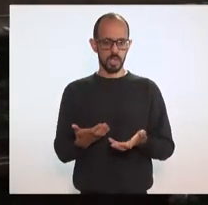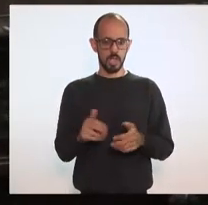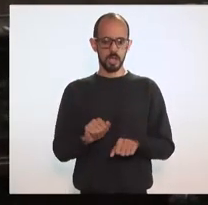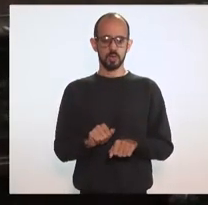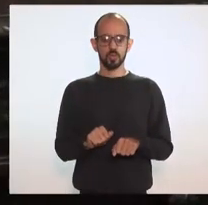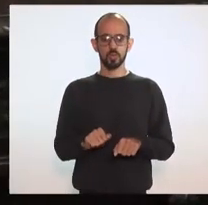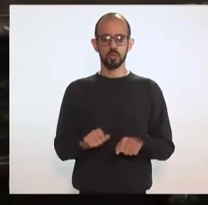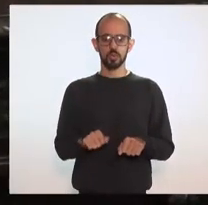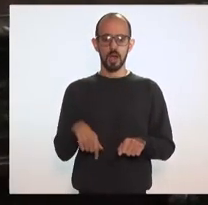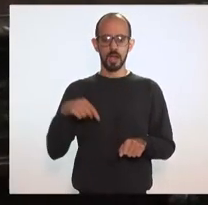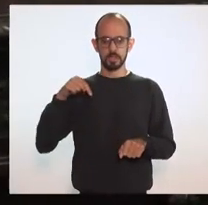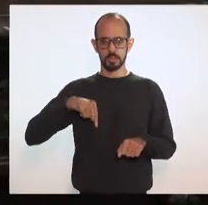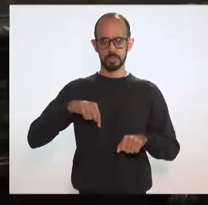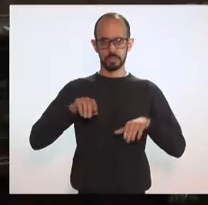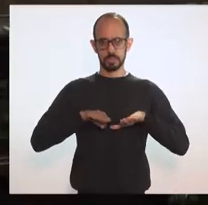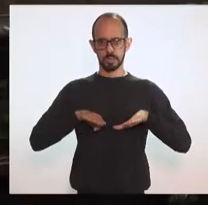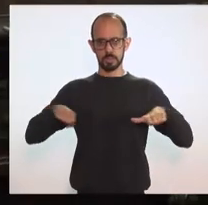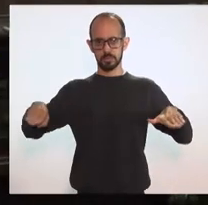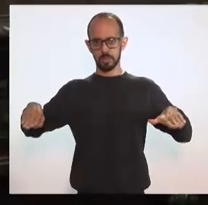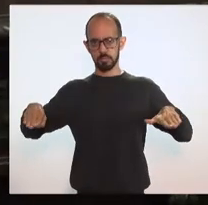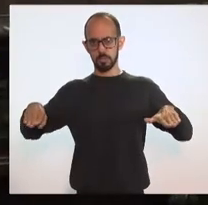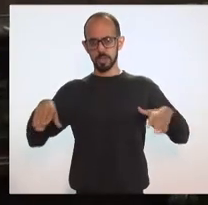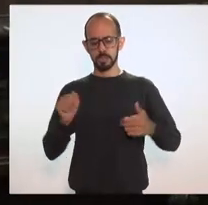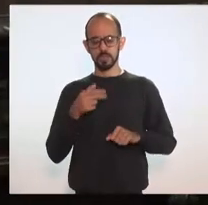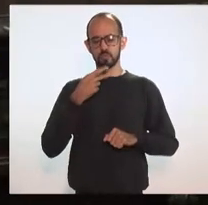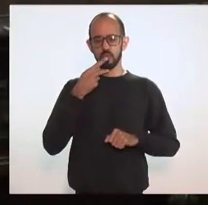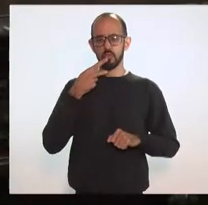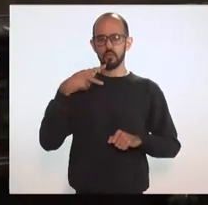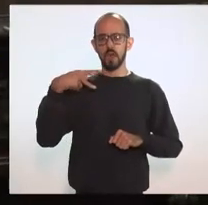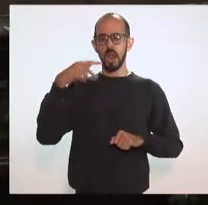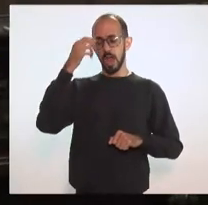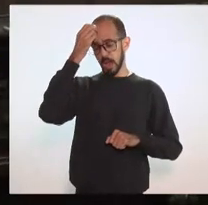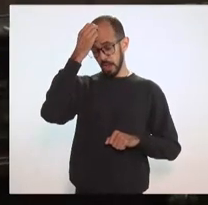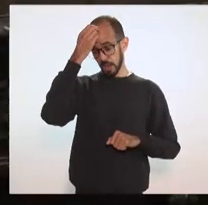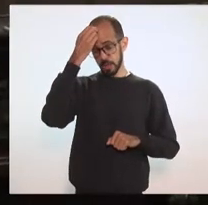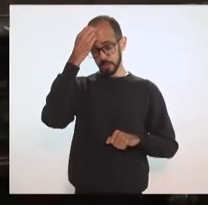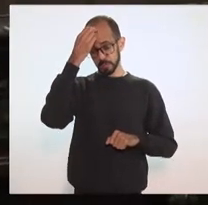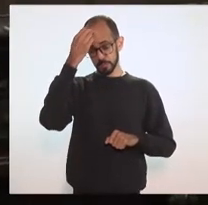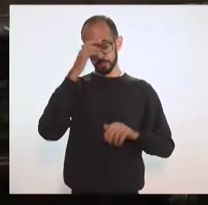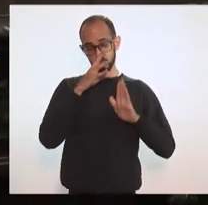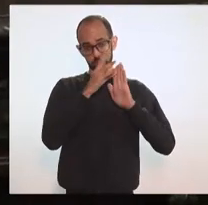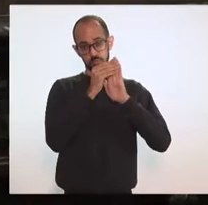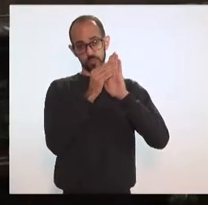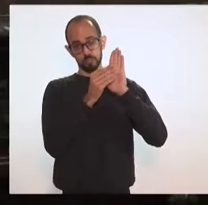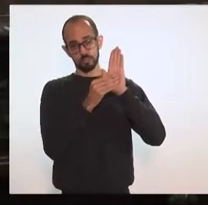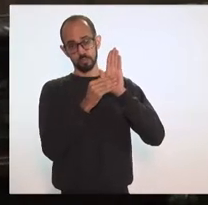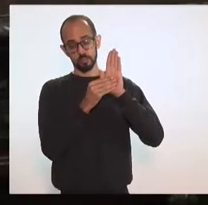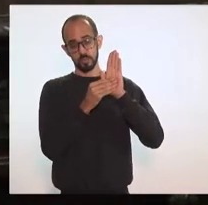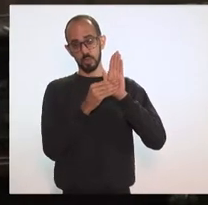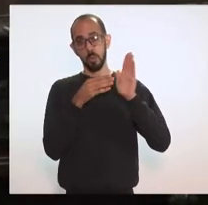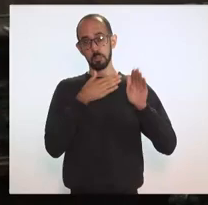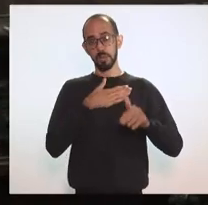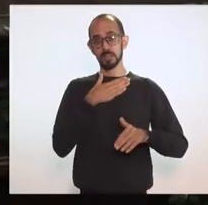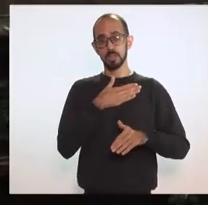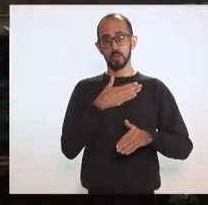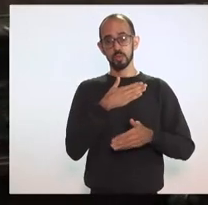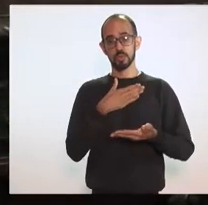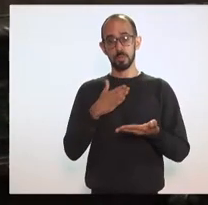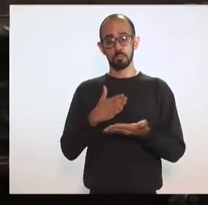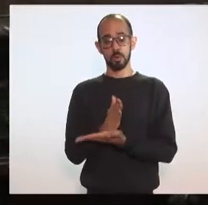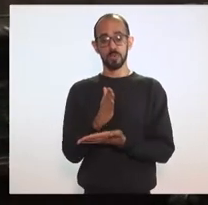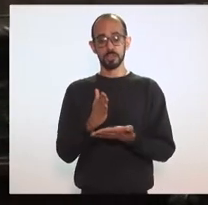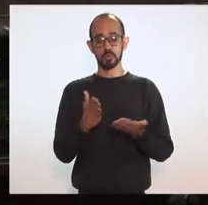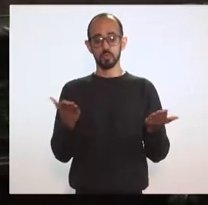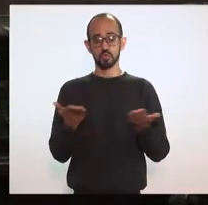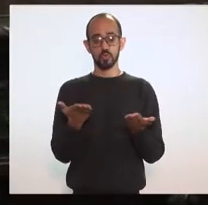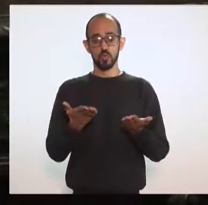Tribuna Fazer o registro prazeroso da aprovação na ordem do dia